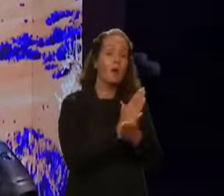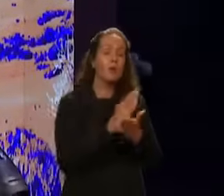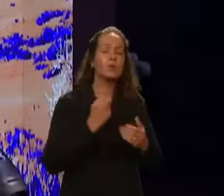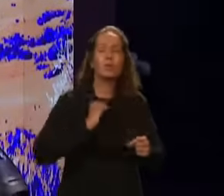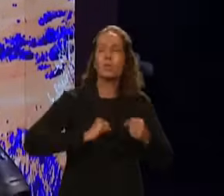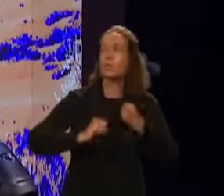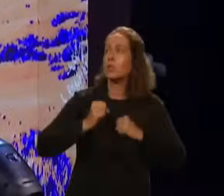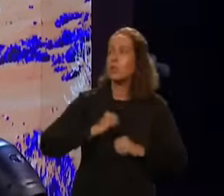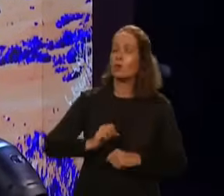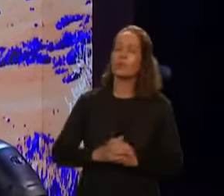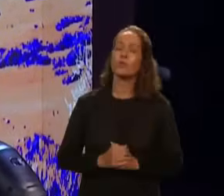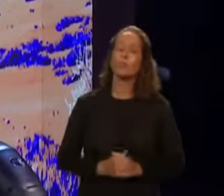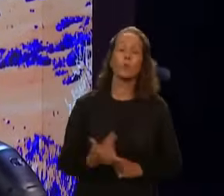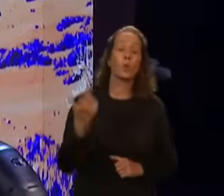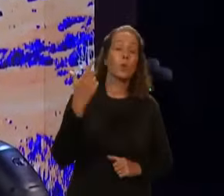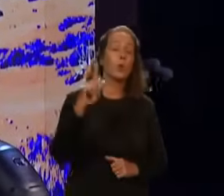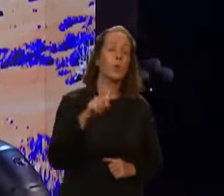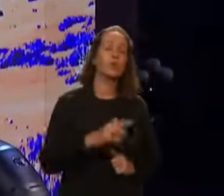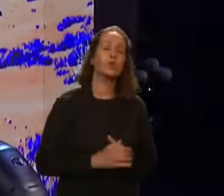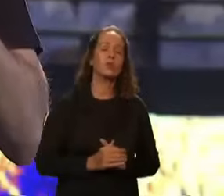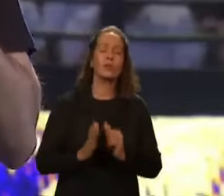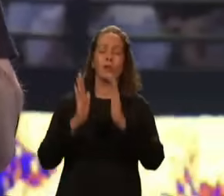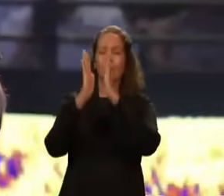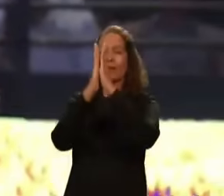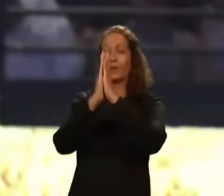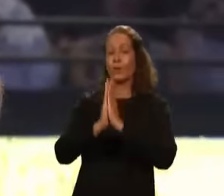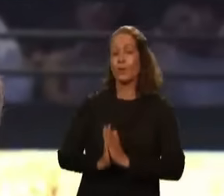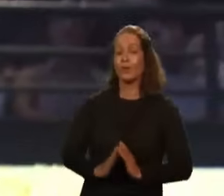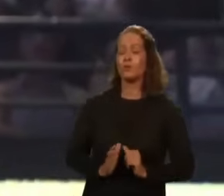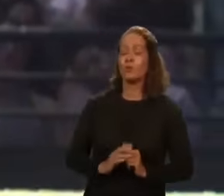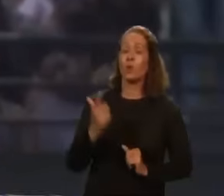aguenta esperar e faz o quê? Desiste.